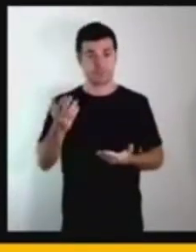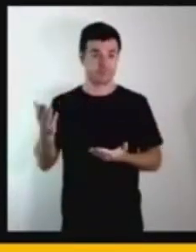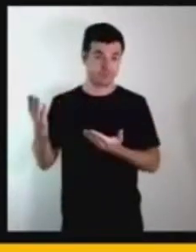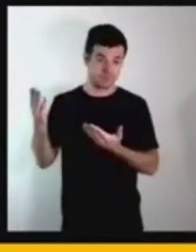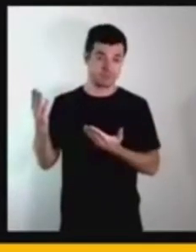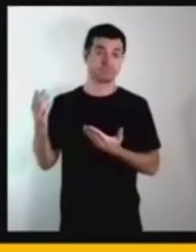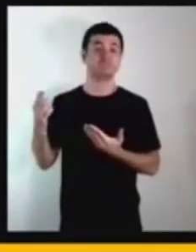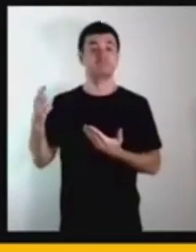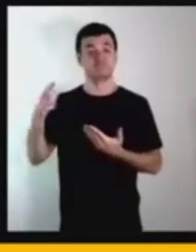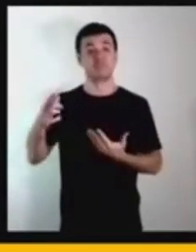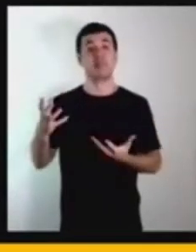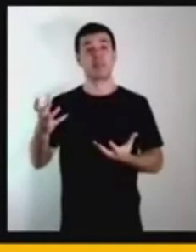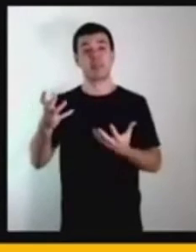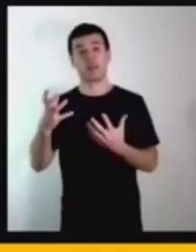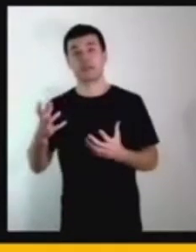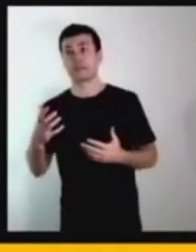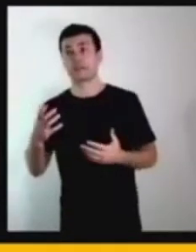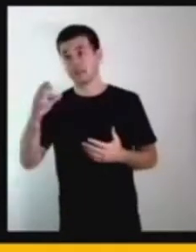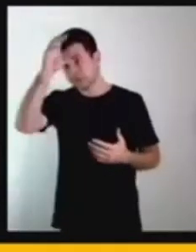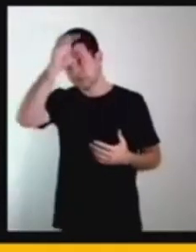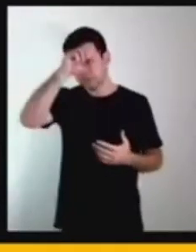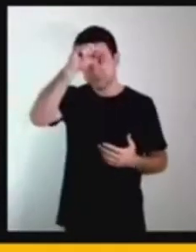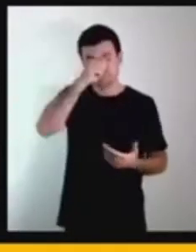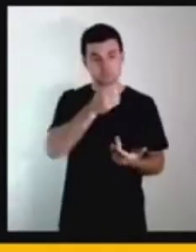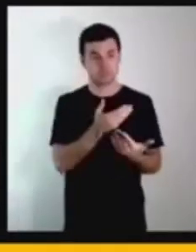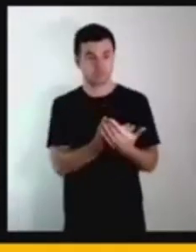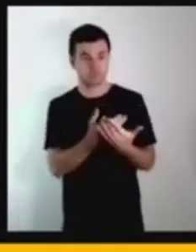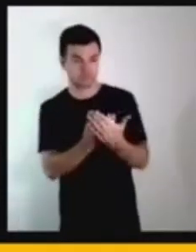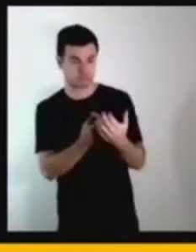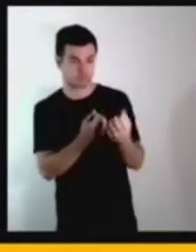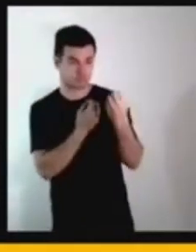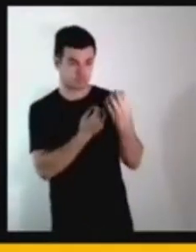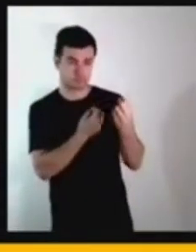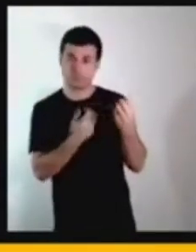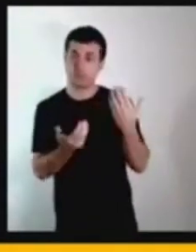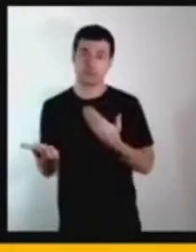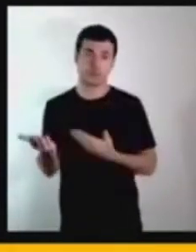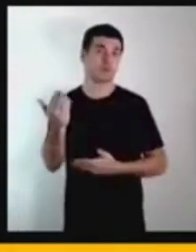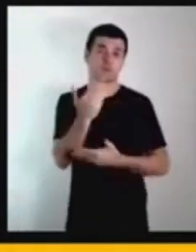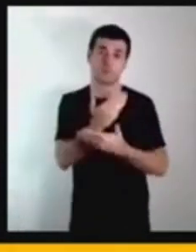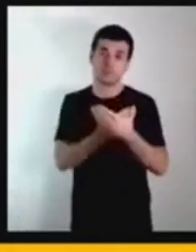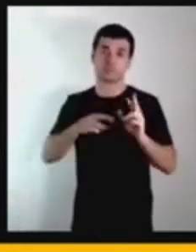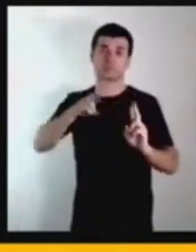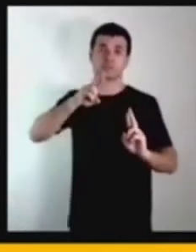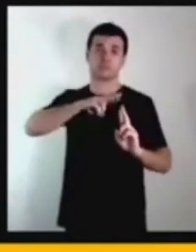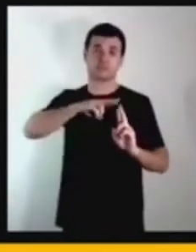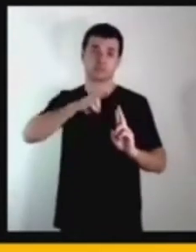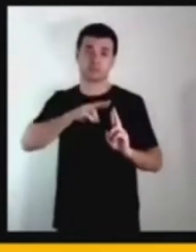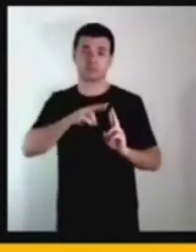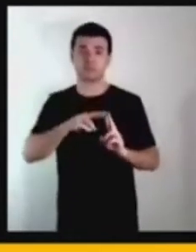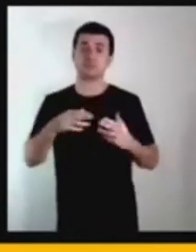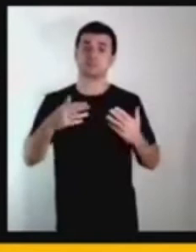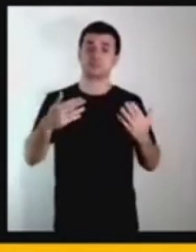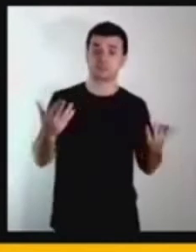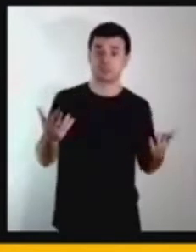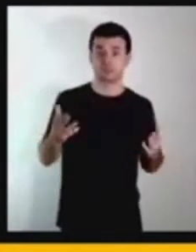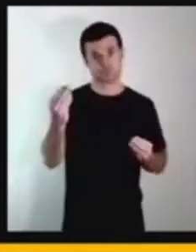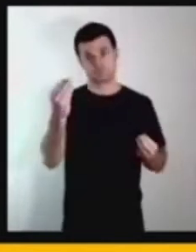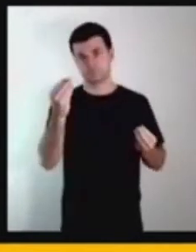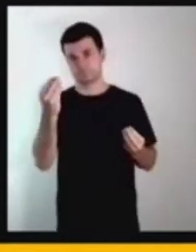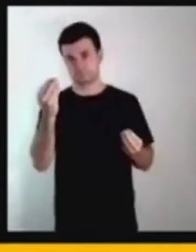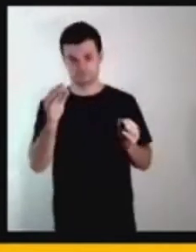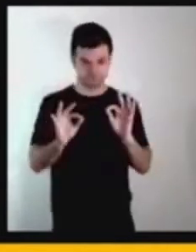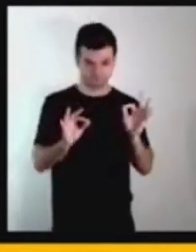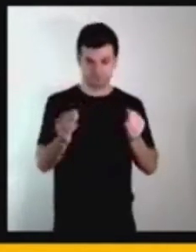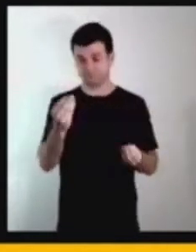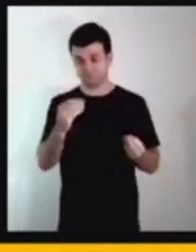muito a fim de se escolarizar, de aprender e de compartilhar suas referências, né? E então eu criei o blog para mostrar para pessoas iguais